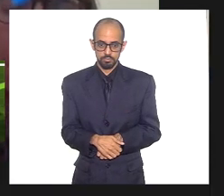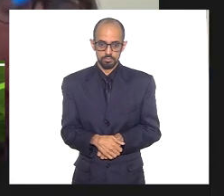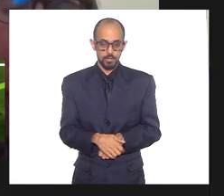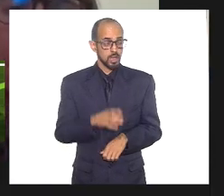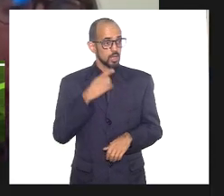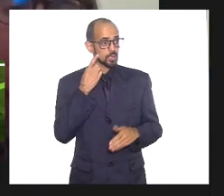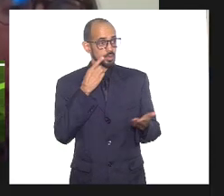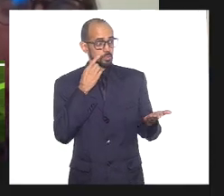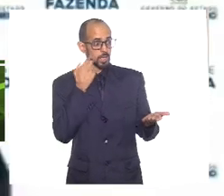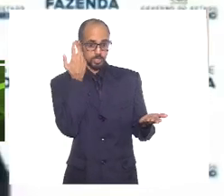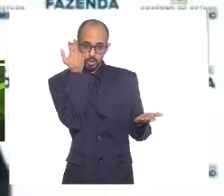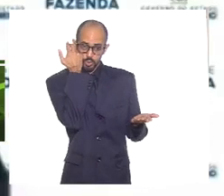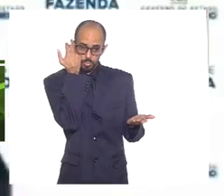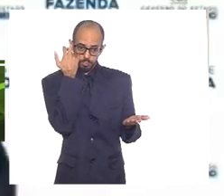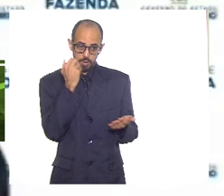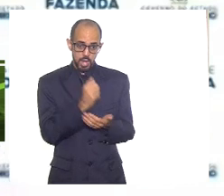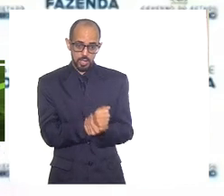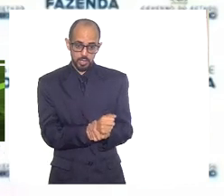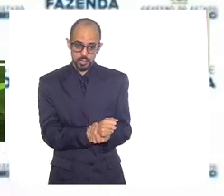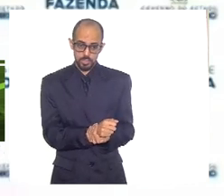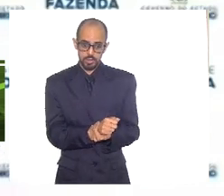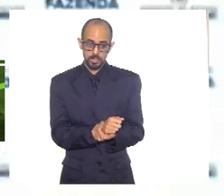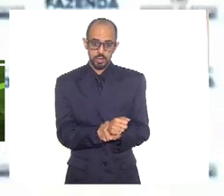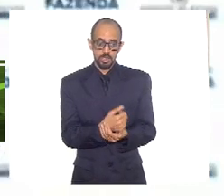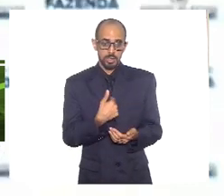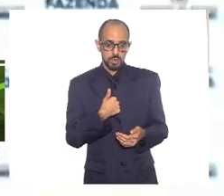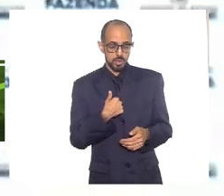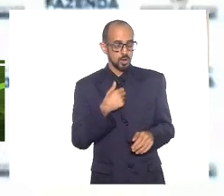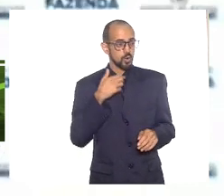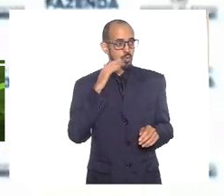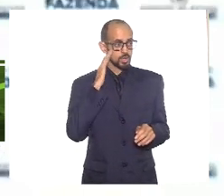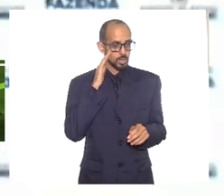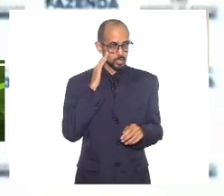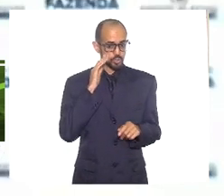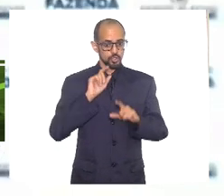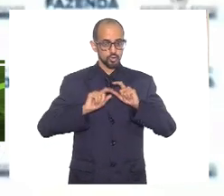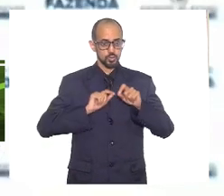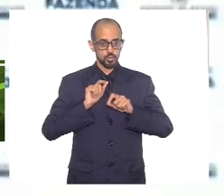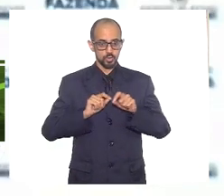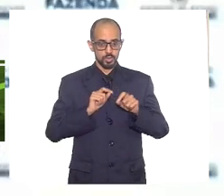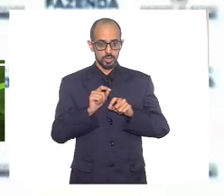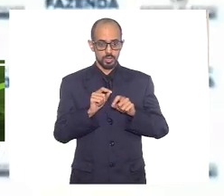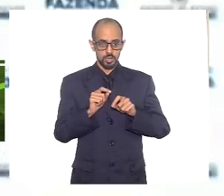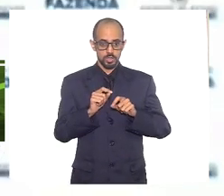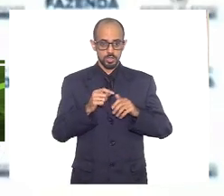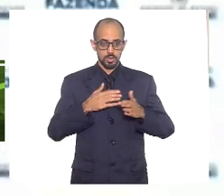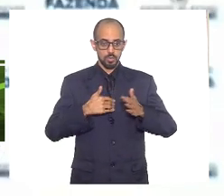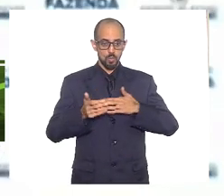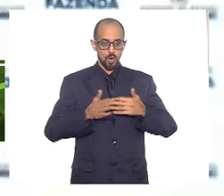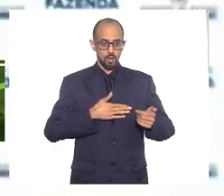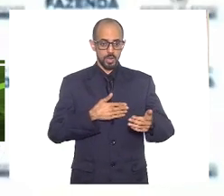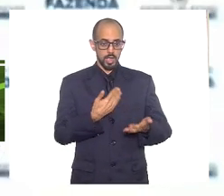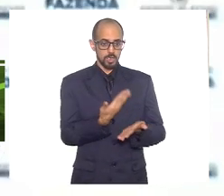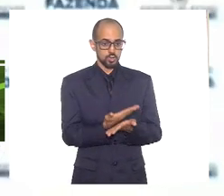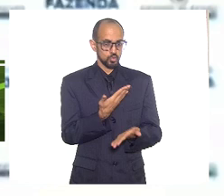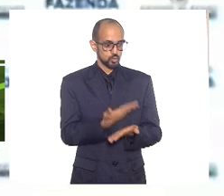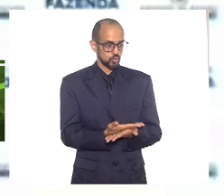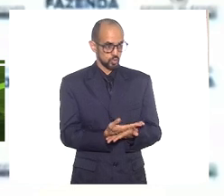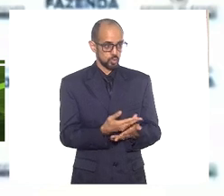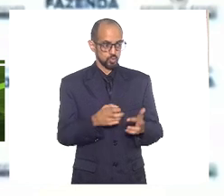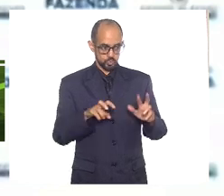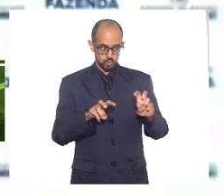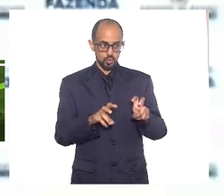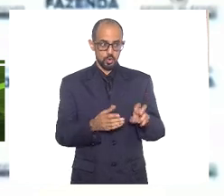Deputado Eliomar, eu posso lhe responder. Eu entendi que é porque, na realidade, a qualquer estudo nessa relação, o Estado do